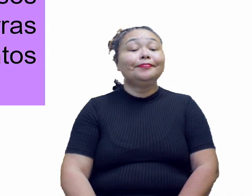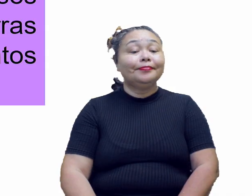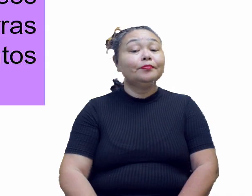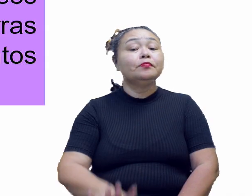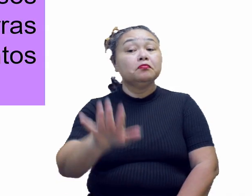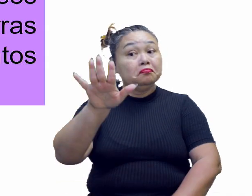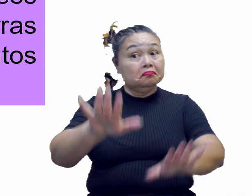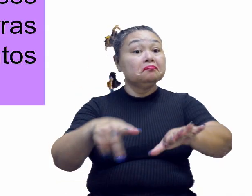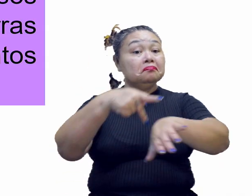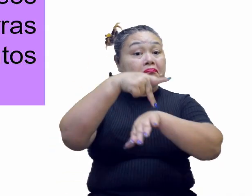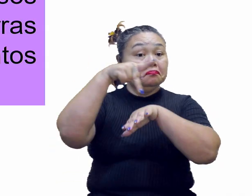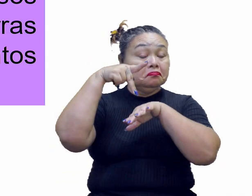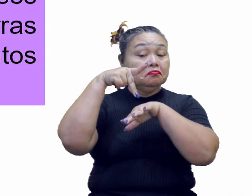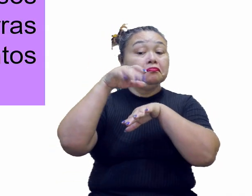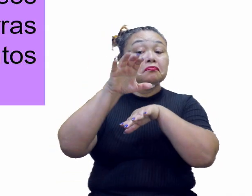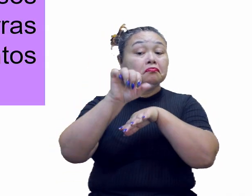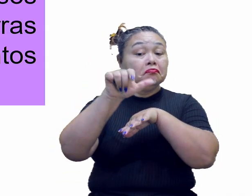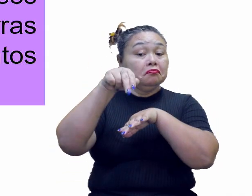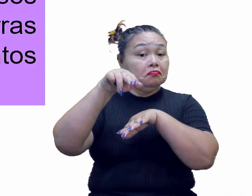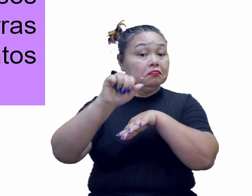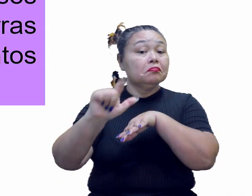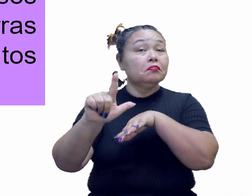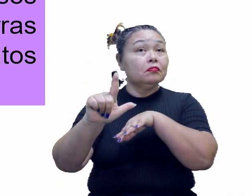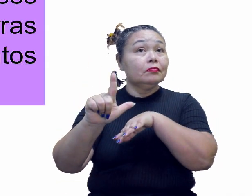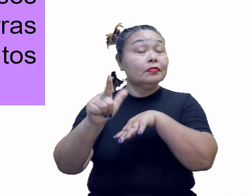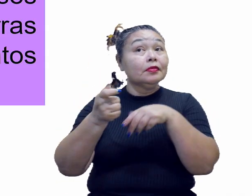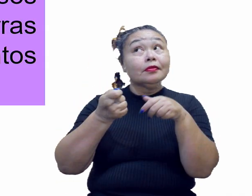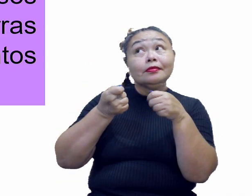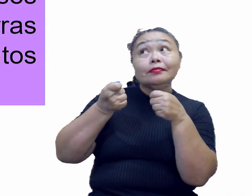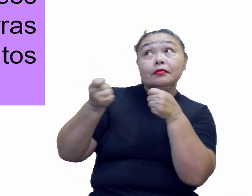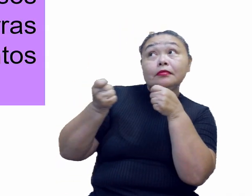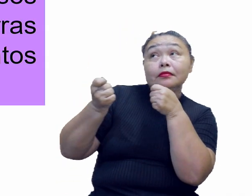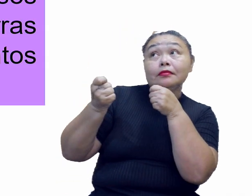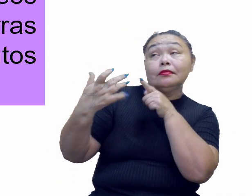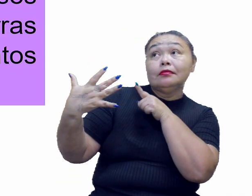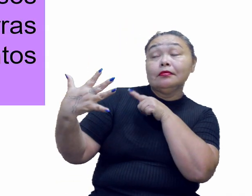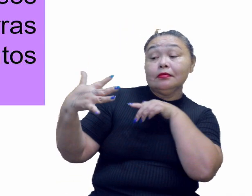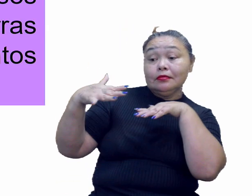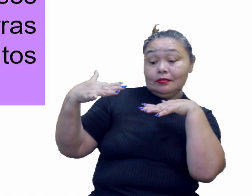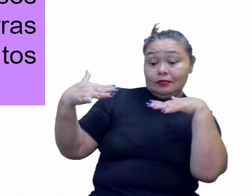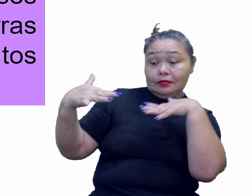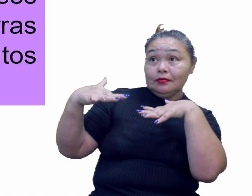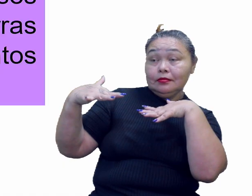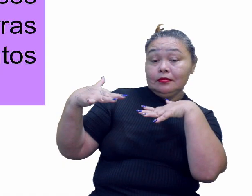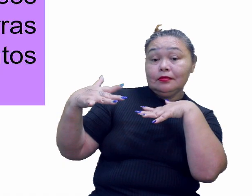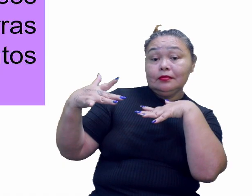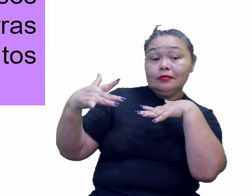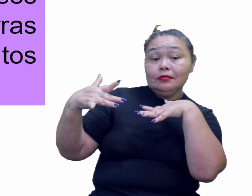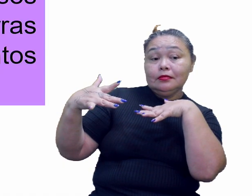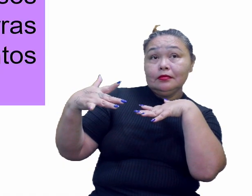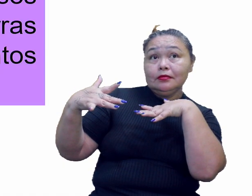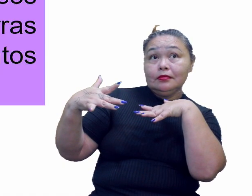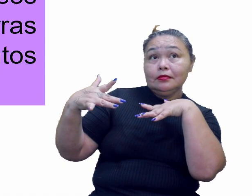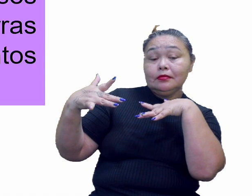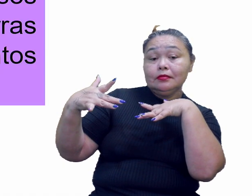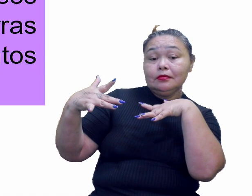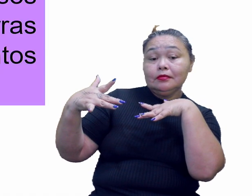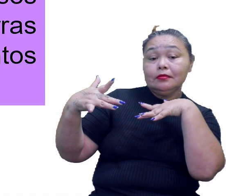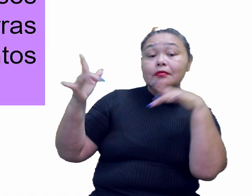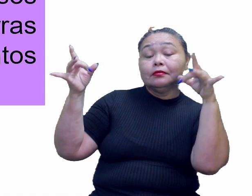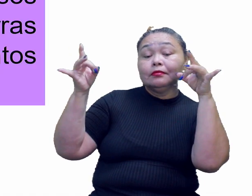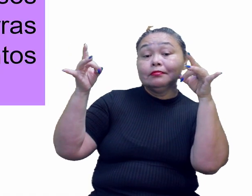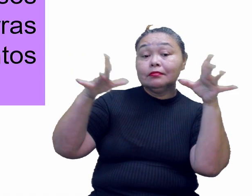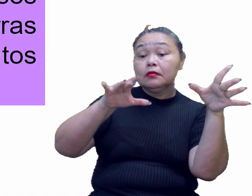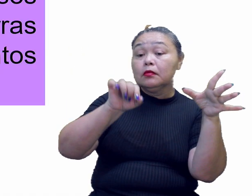Muitas potências coloniais resistiram em resistirem